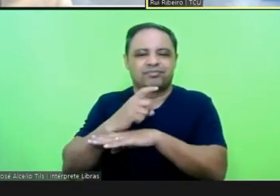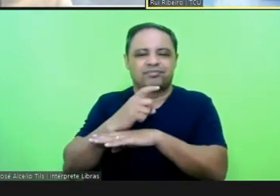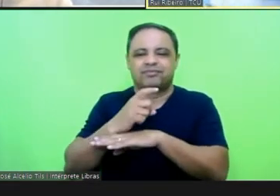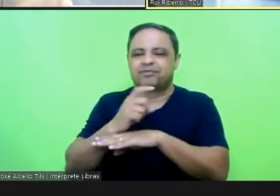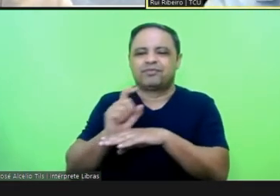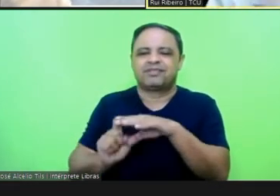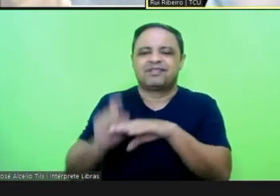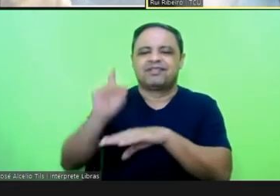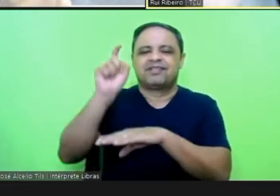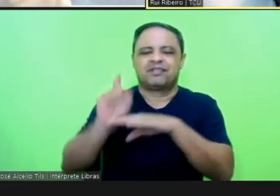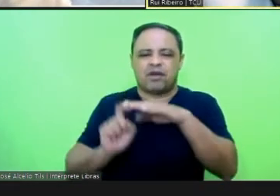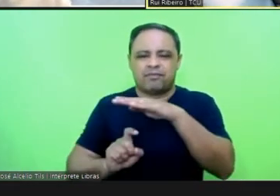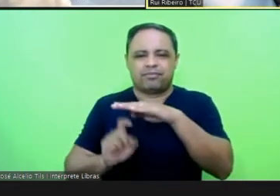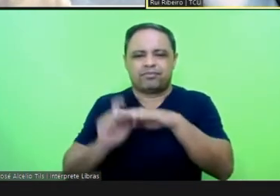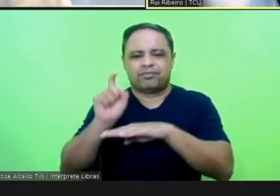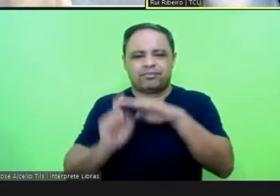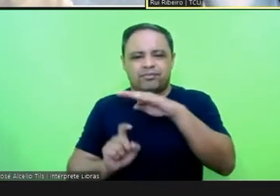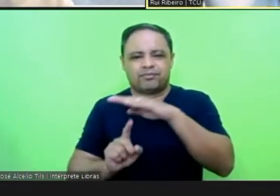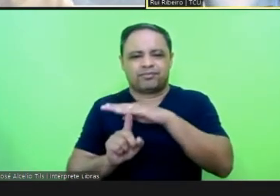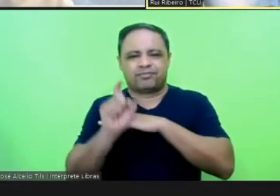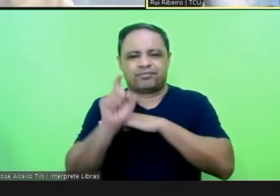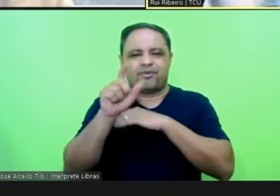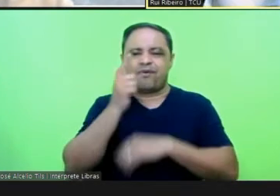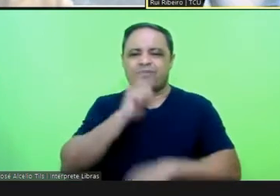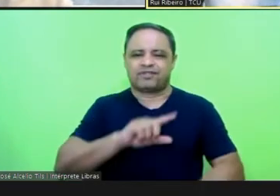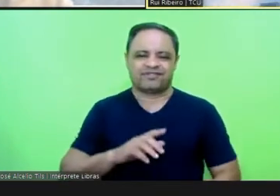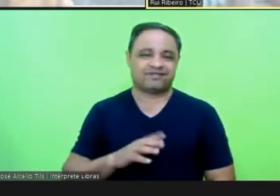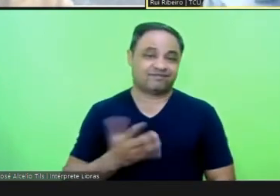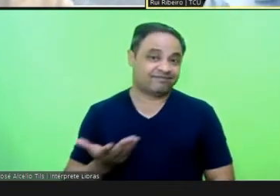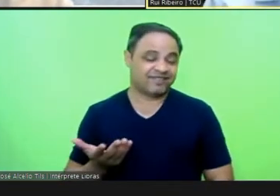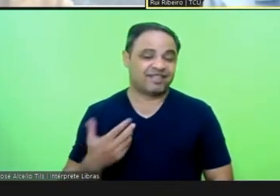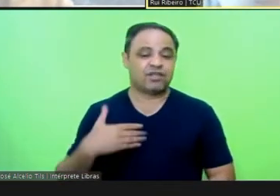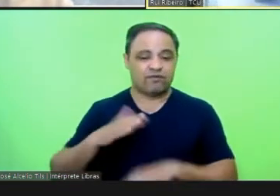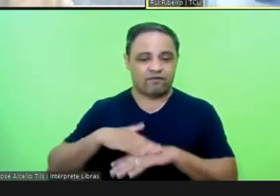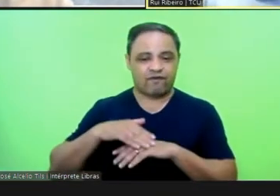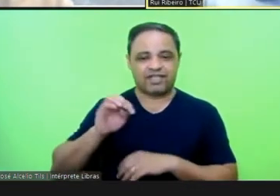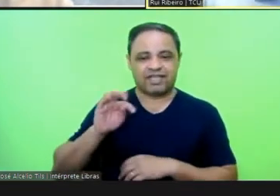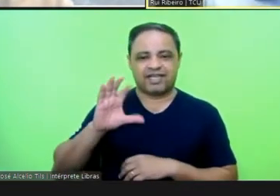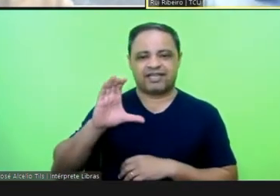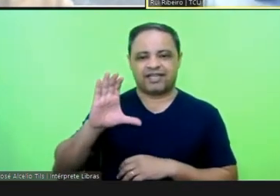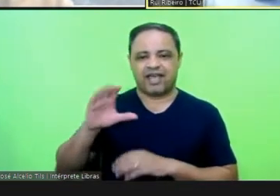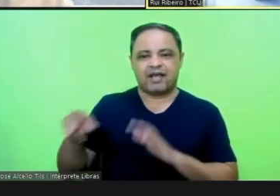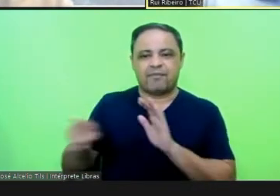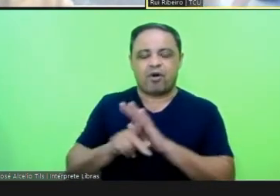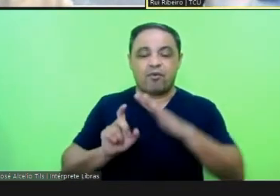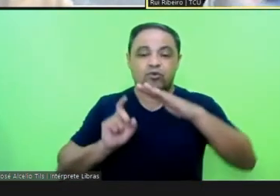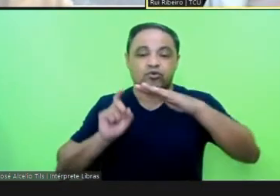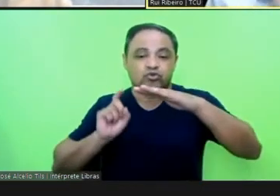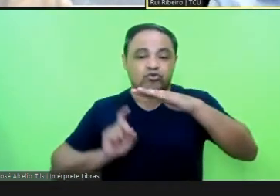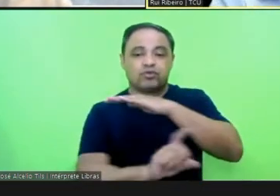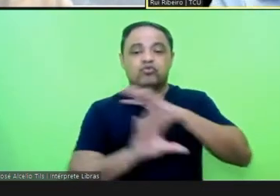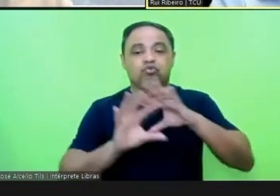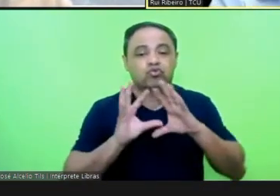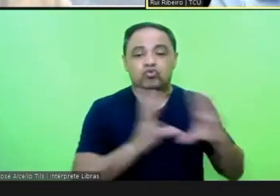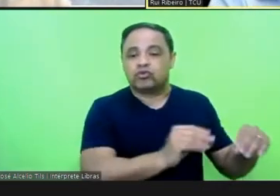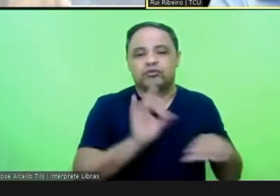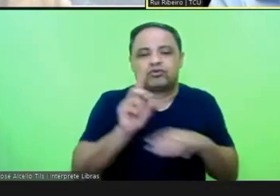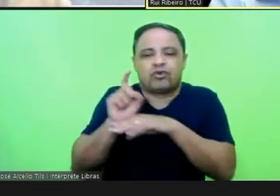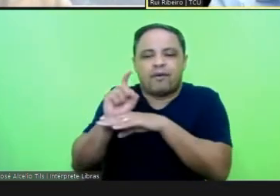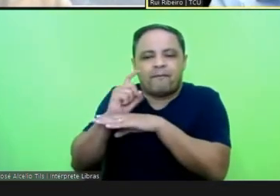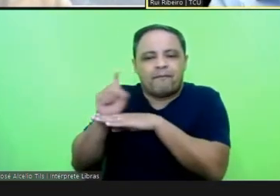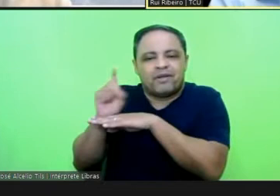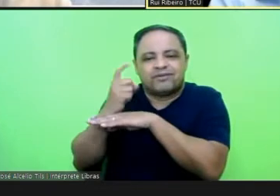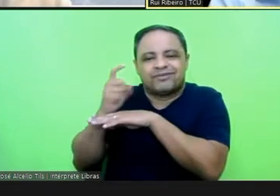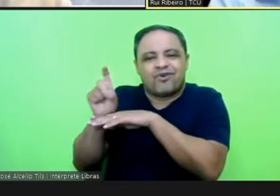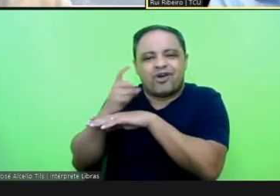de baixo eu consigo enxergar o que está lá em cima sem problema nenhum. Eu vou fazer uma ETEC não para construir o submarino, mas eu vou fazer uma ETEC para eu ter